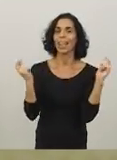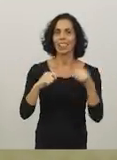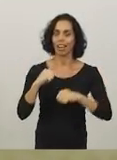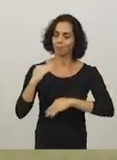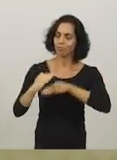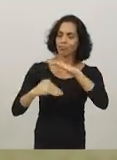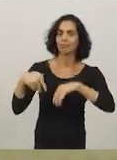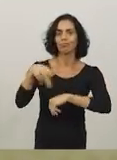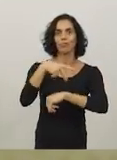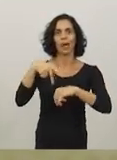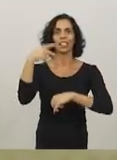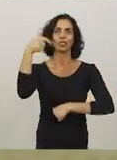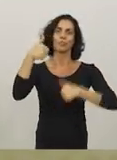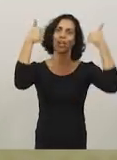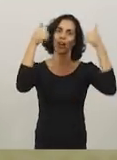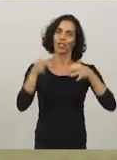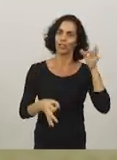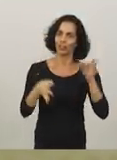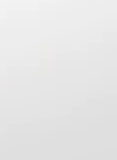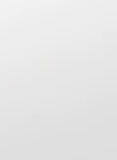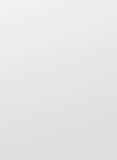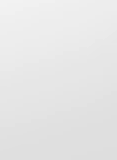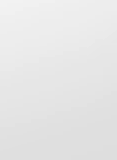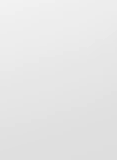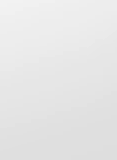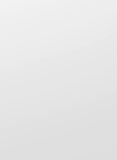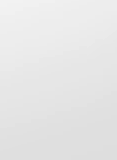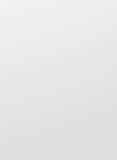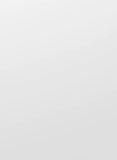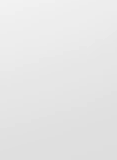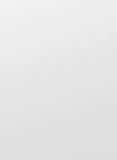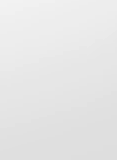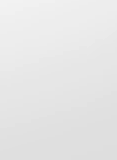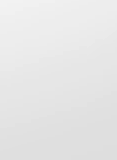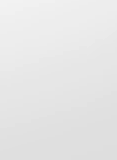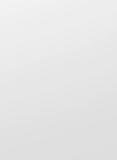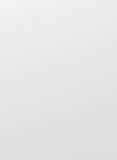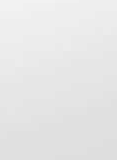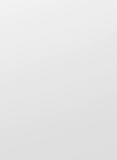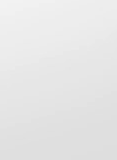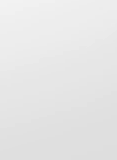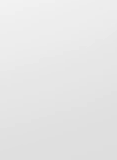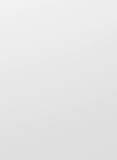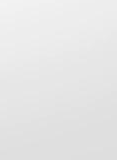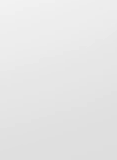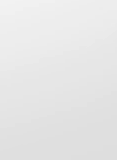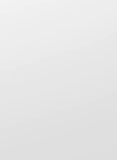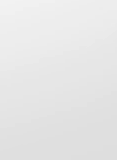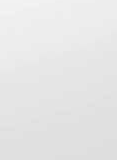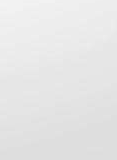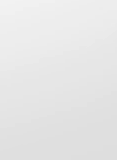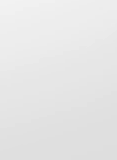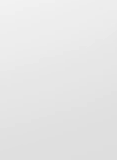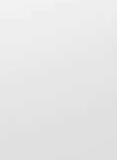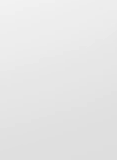escolas vamos construir um país mais justo. Lindbergh, senador 131, na luta pelo povo trabalhador.